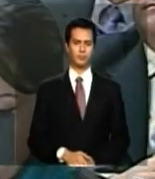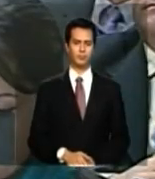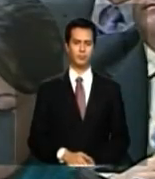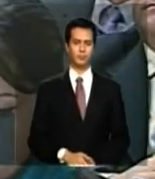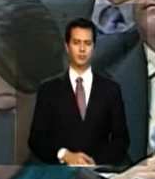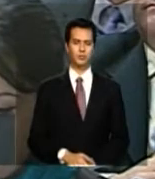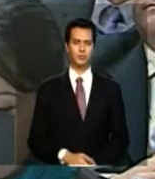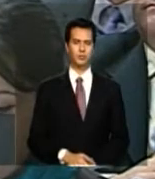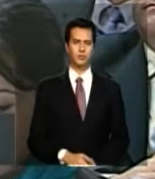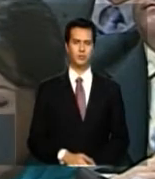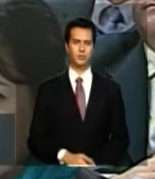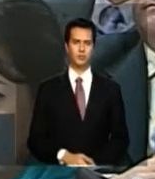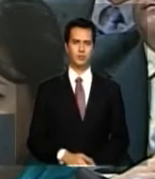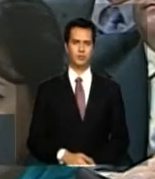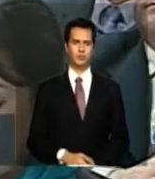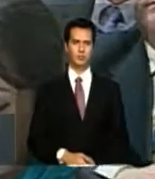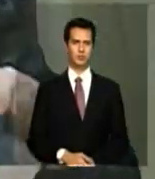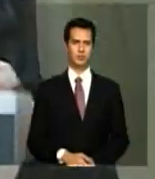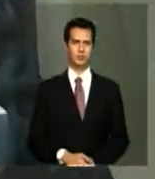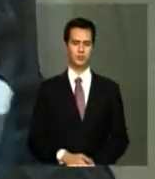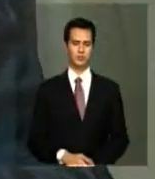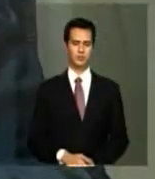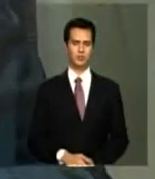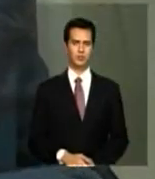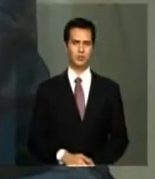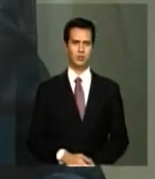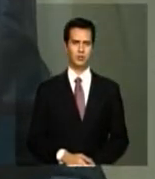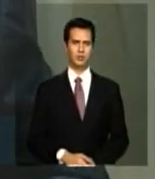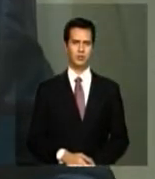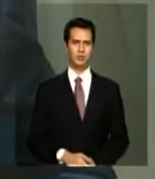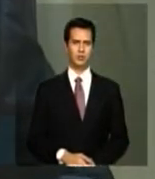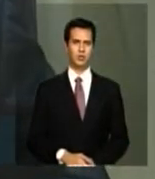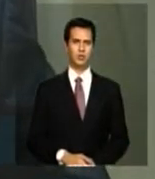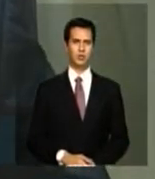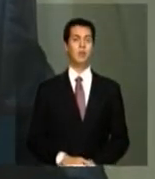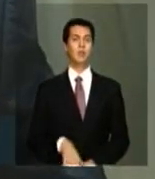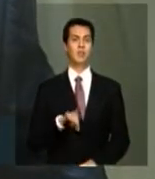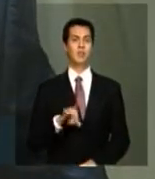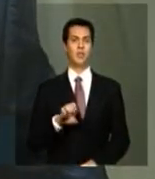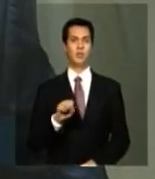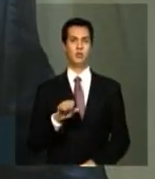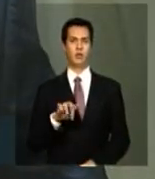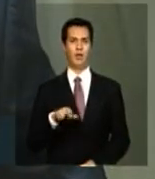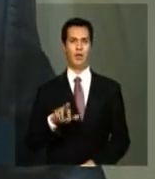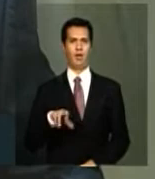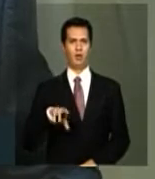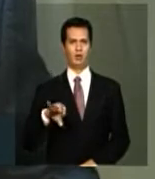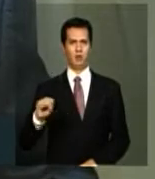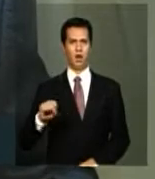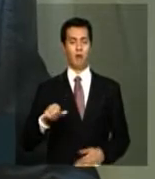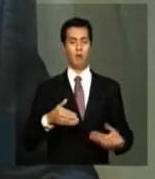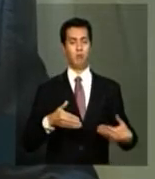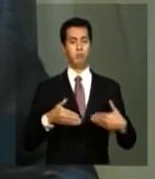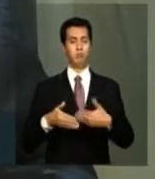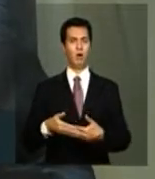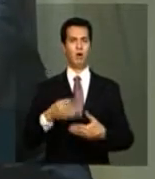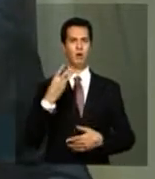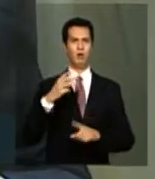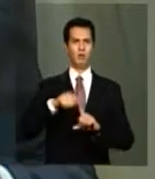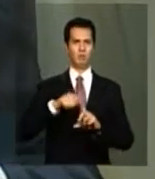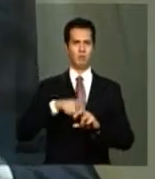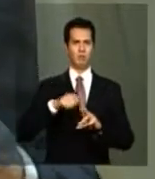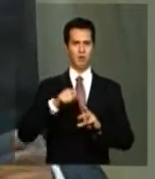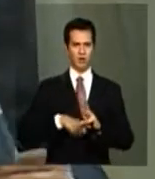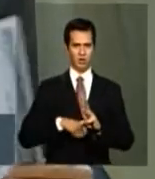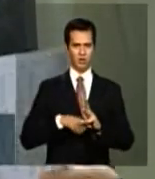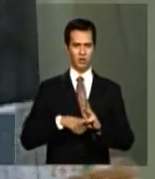bom Ah esse essa desoneração ela não tem o período estabelecido Mas se for para 3 meses a renúncia fiscal